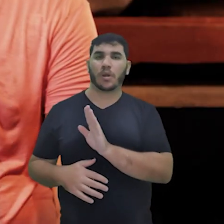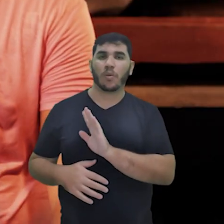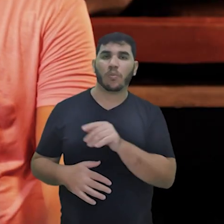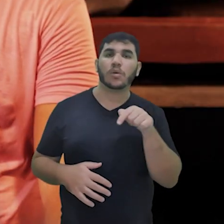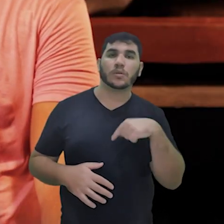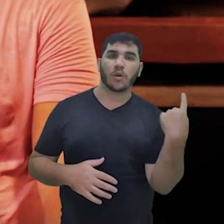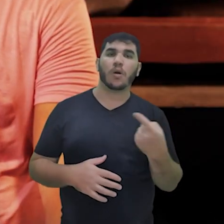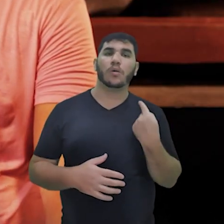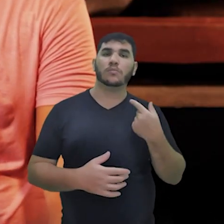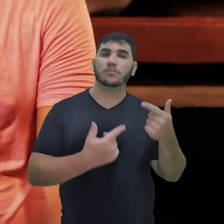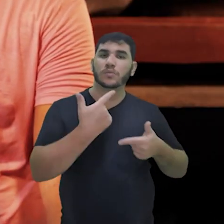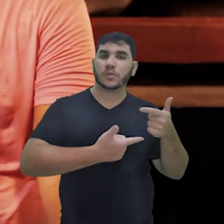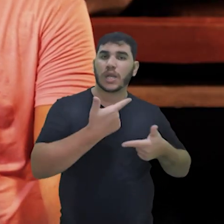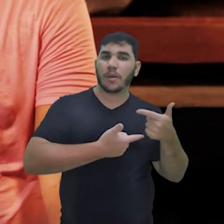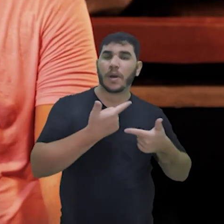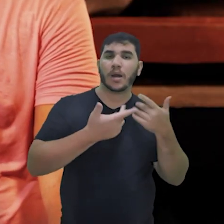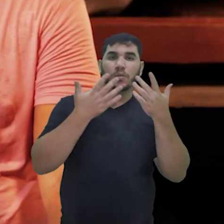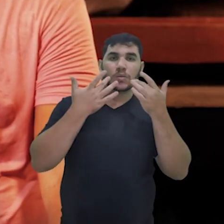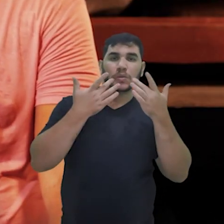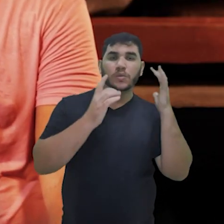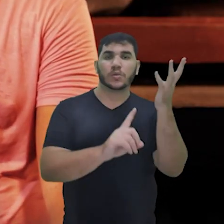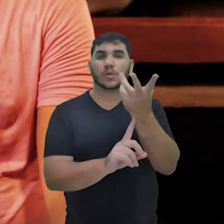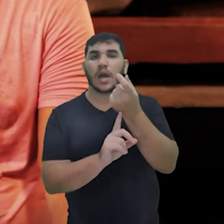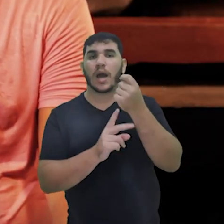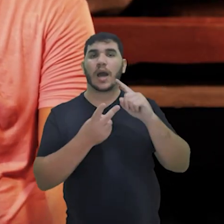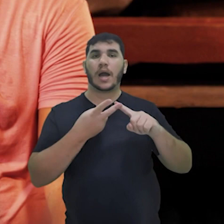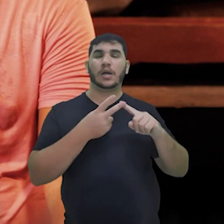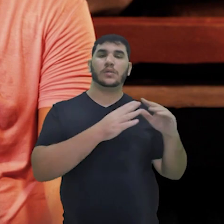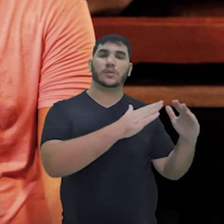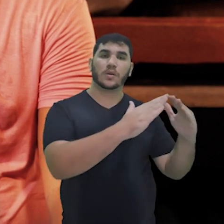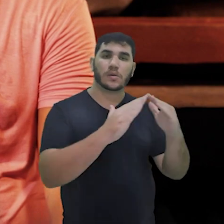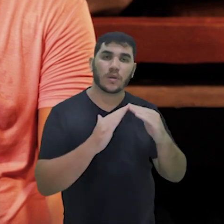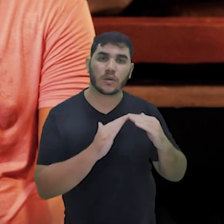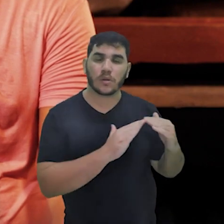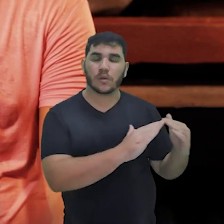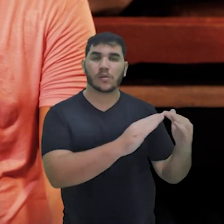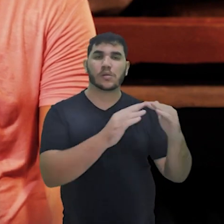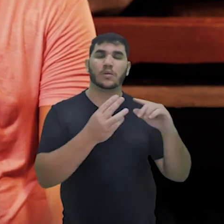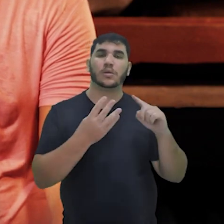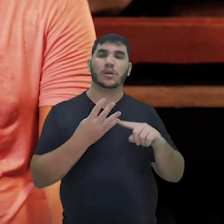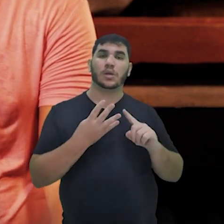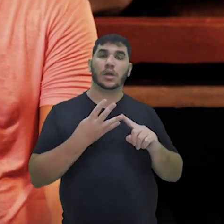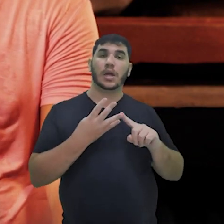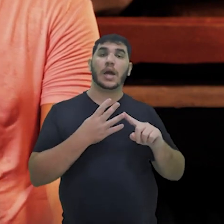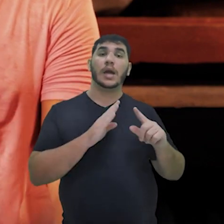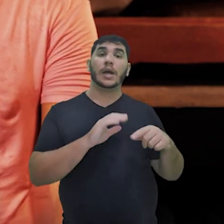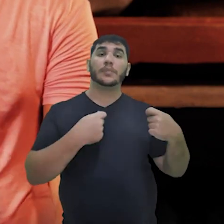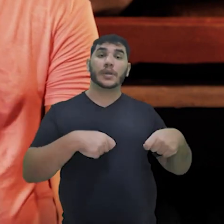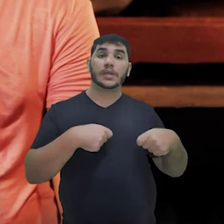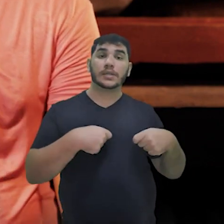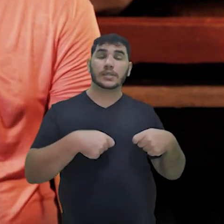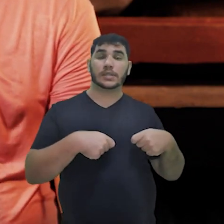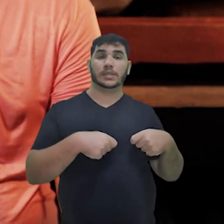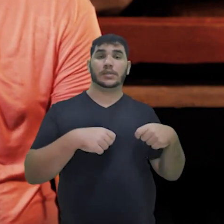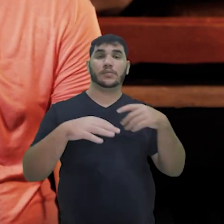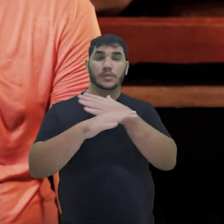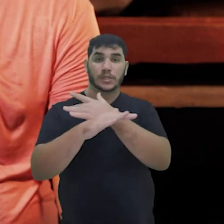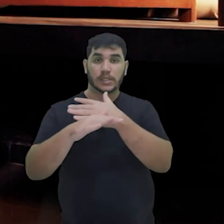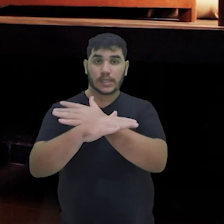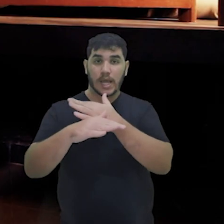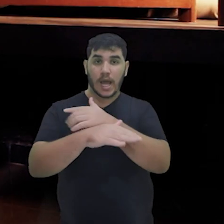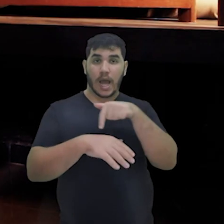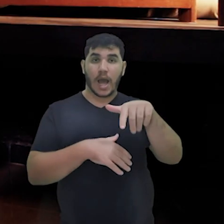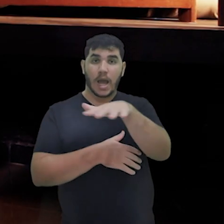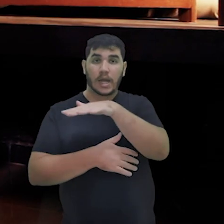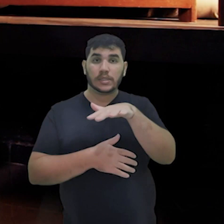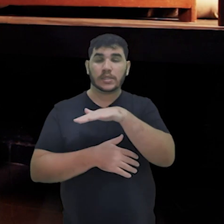Para nós, hoje, discutir arte, discutir periferia, antes de tudo, a gente tem que discutir cidade.